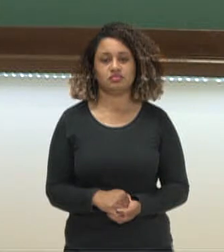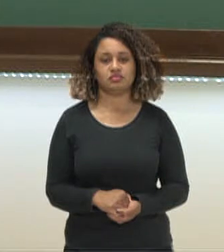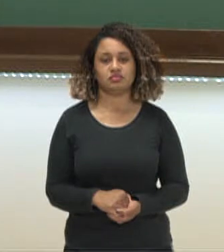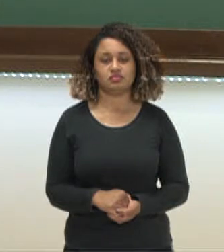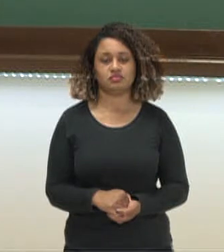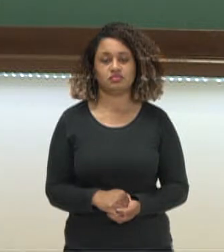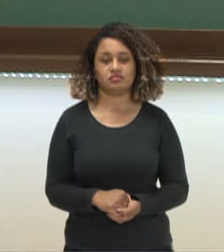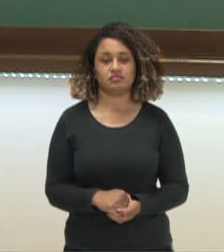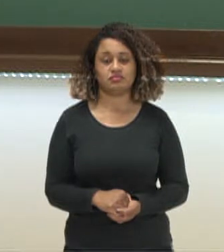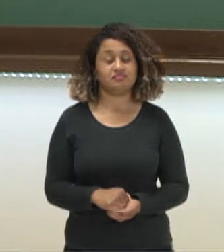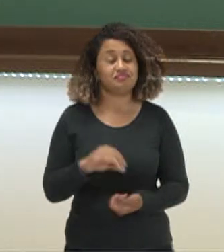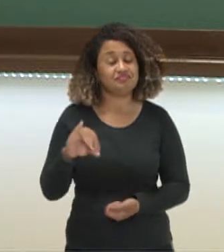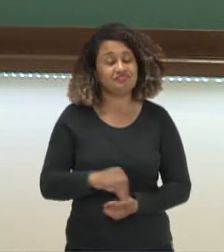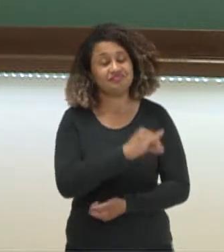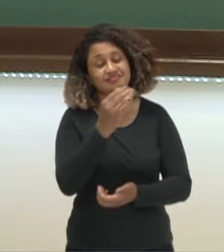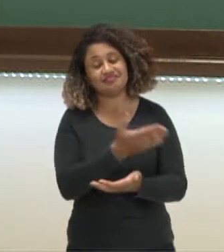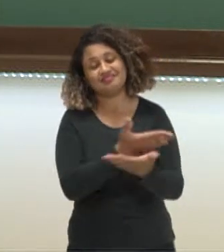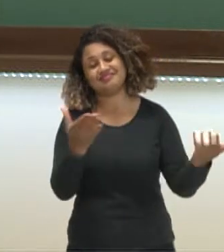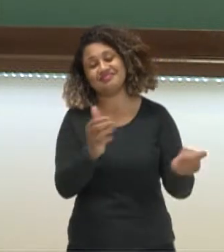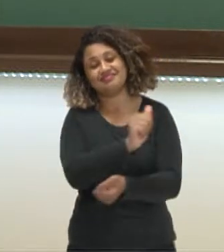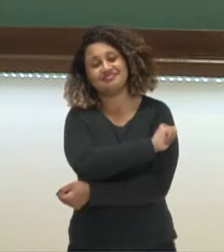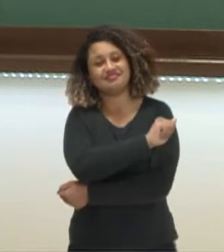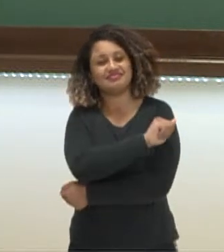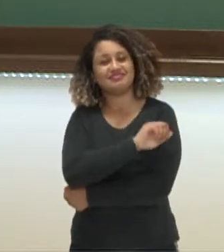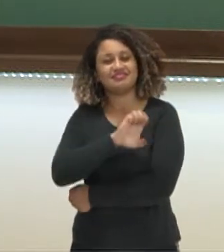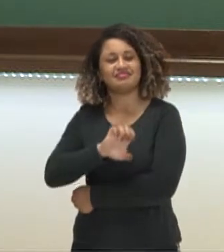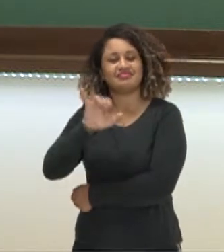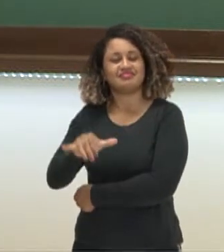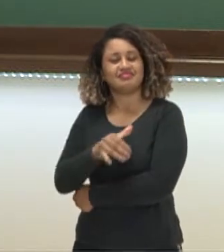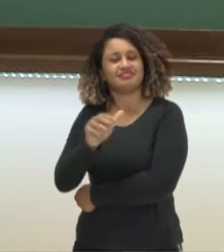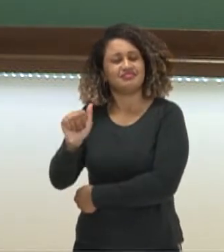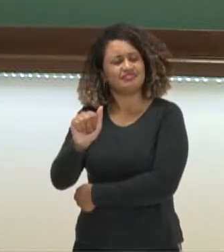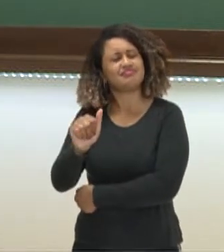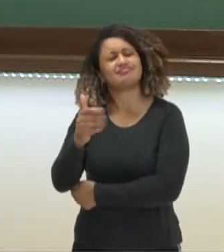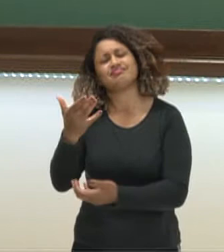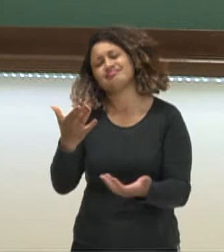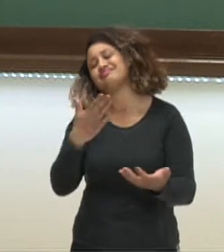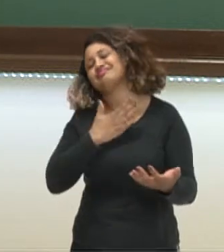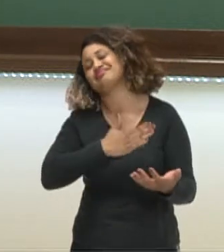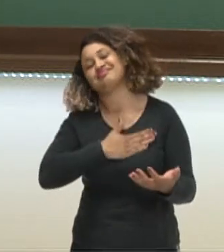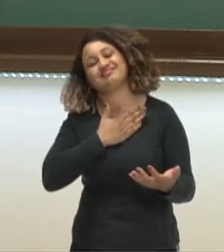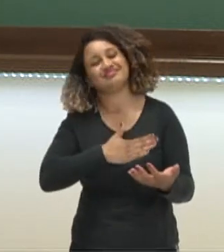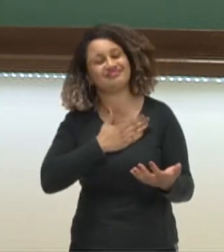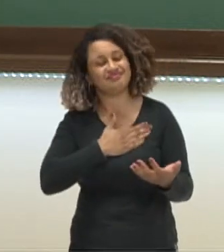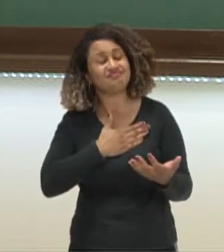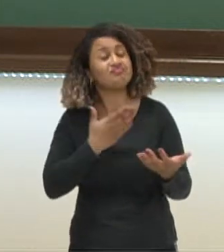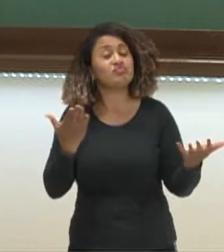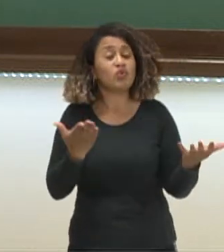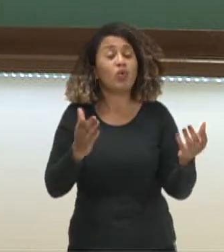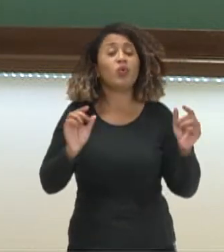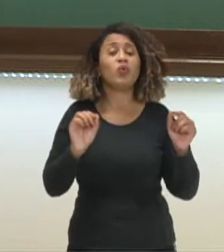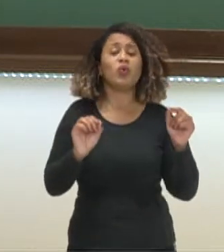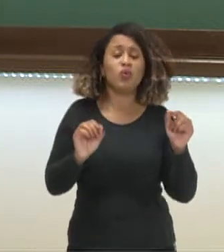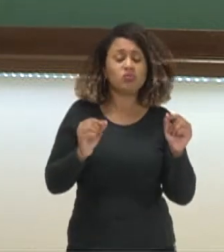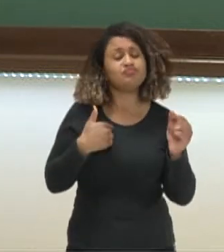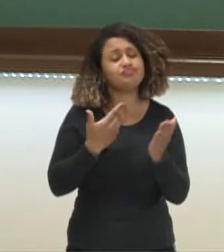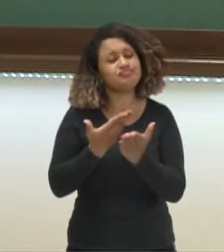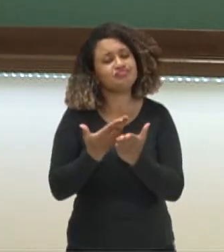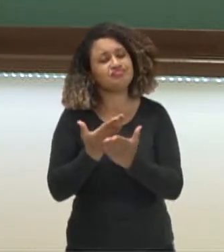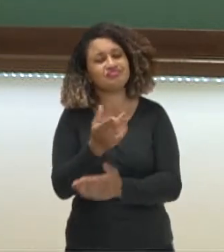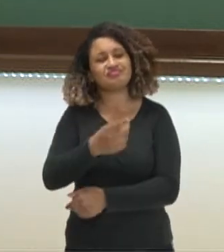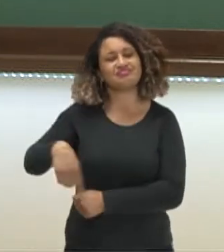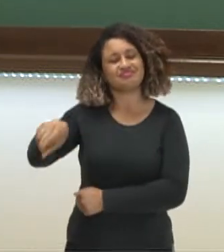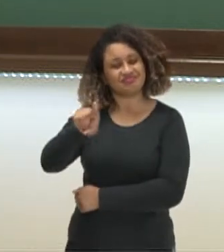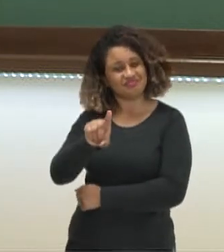Olá, estudantes da educação de jovens e adultos. Que satisfação imensa trazer aqui mais uma aula para